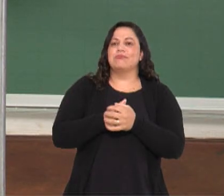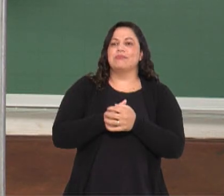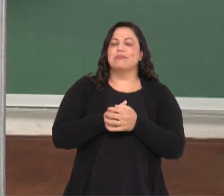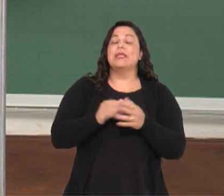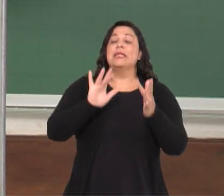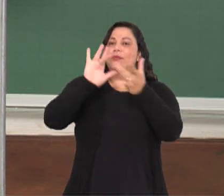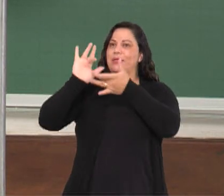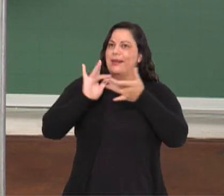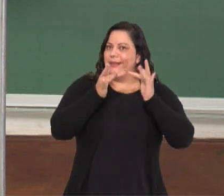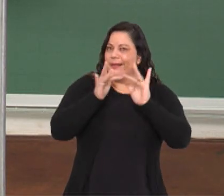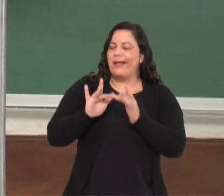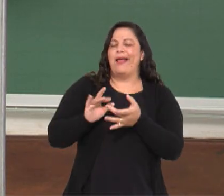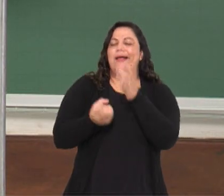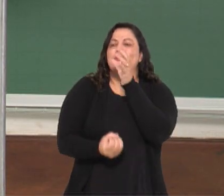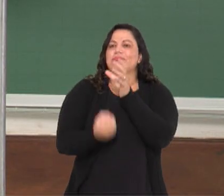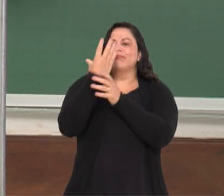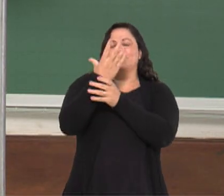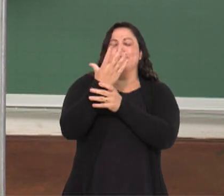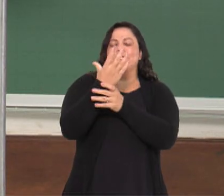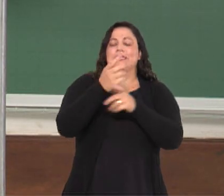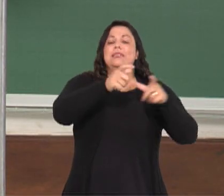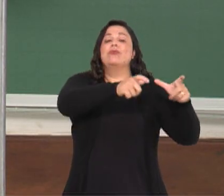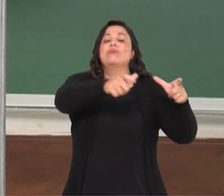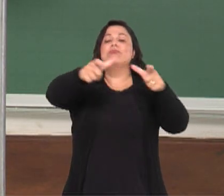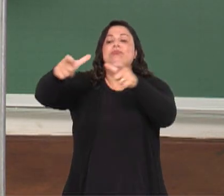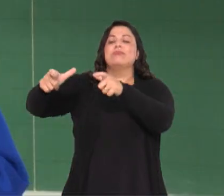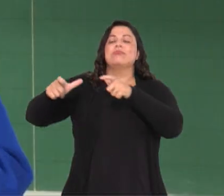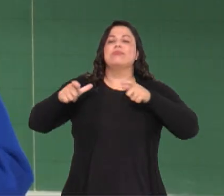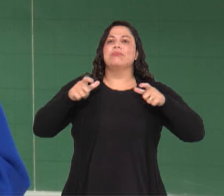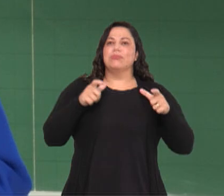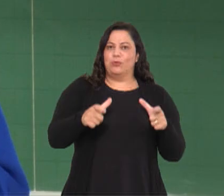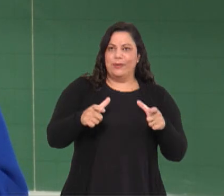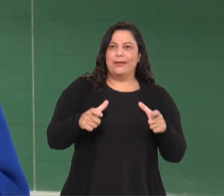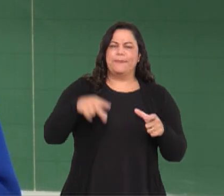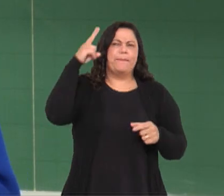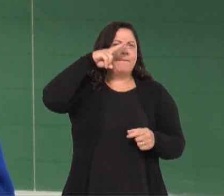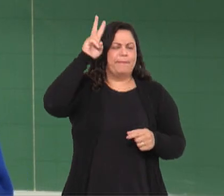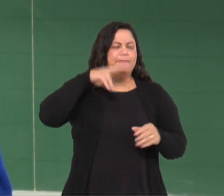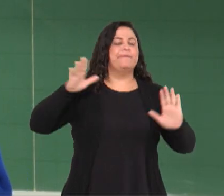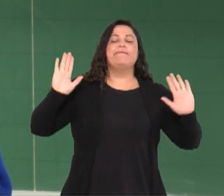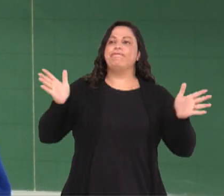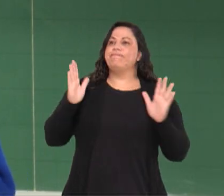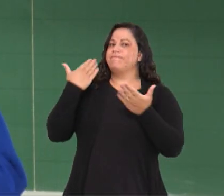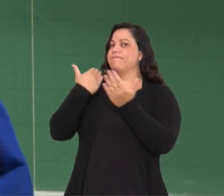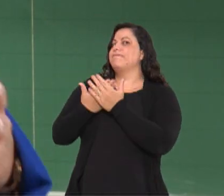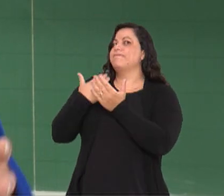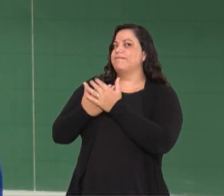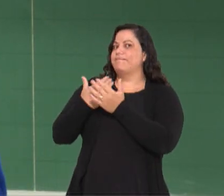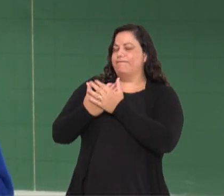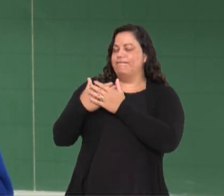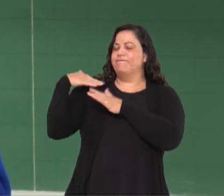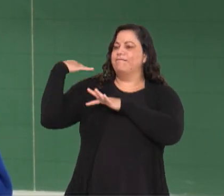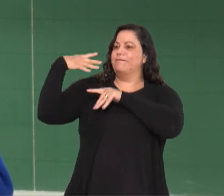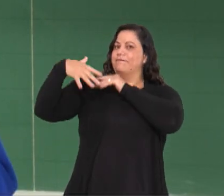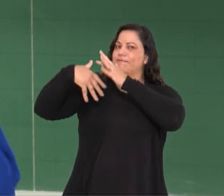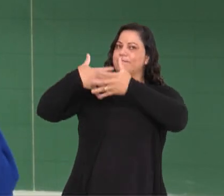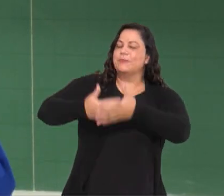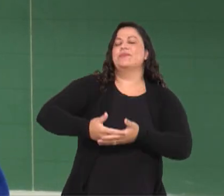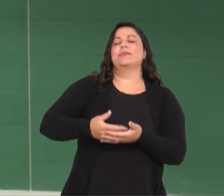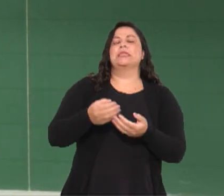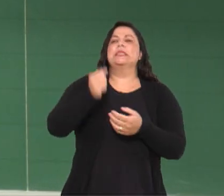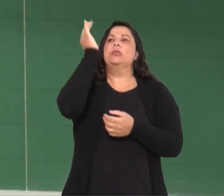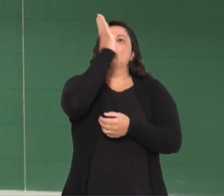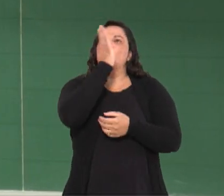pouquinho o conceito de território. Lembra que nós estamos estudando aí, né, a formação do território do Brasil,